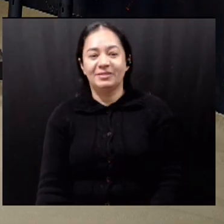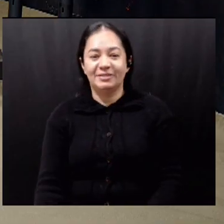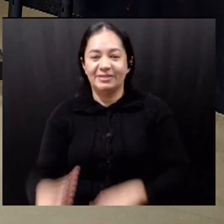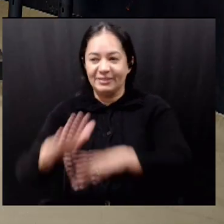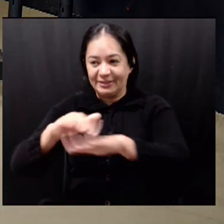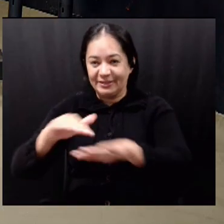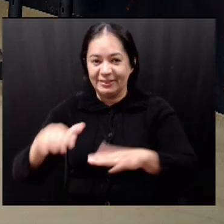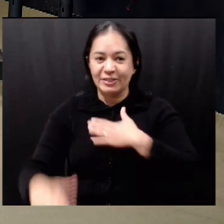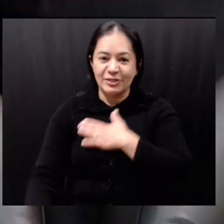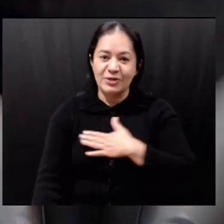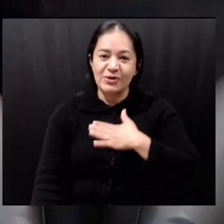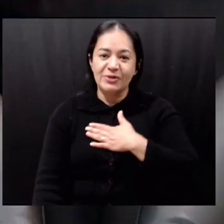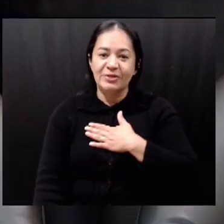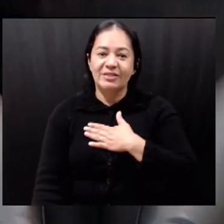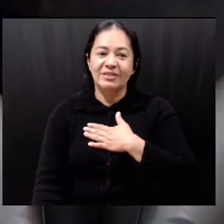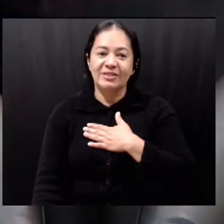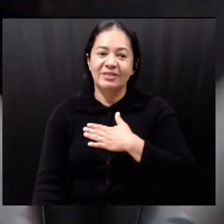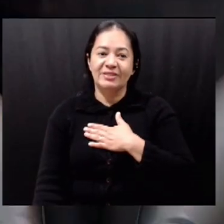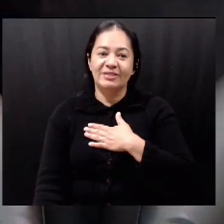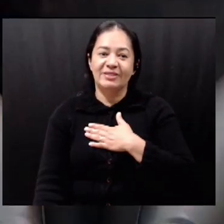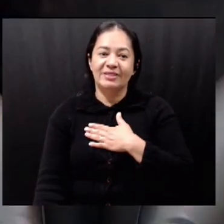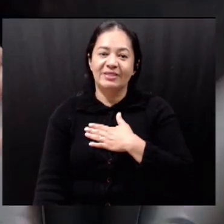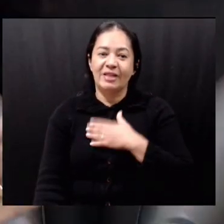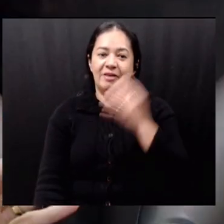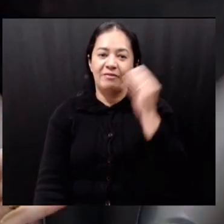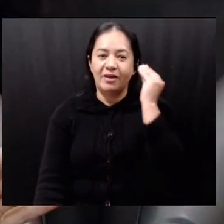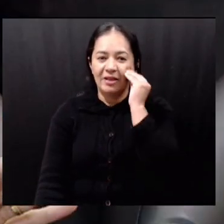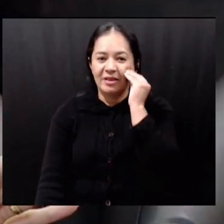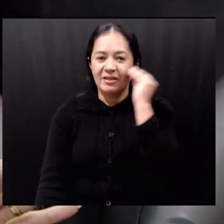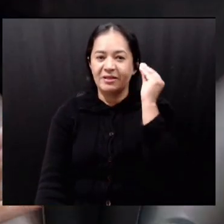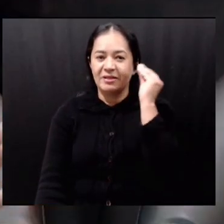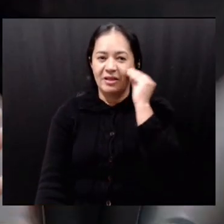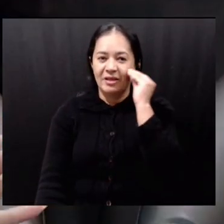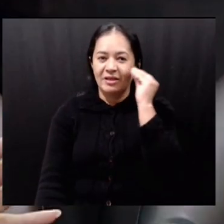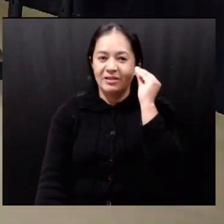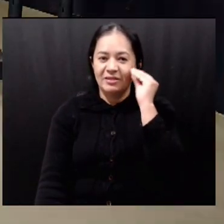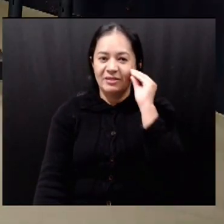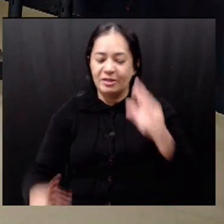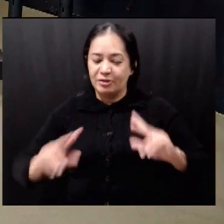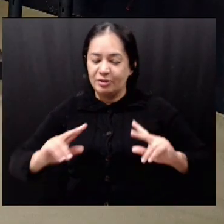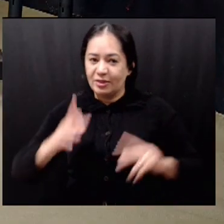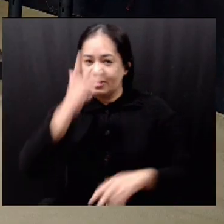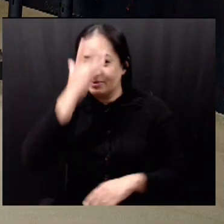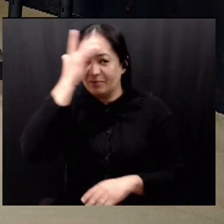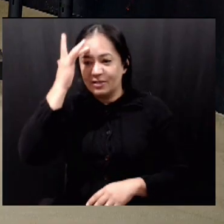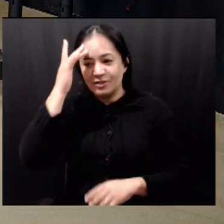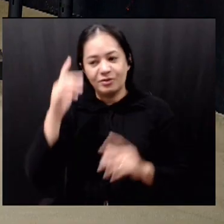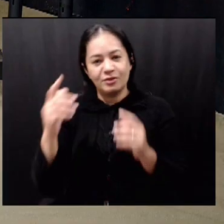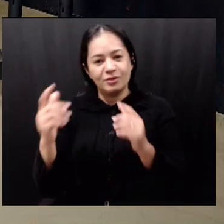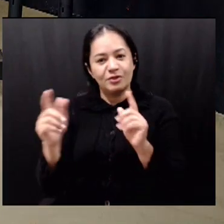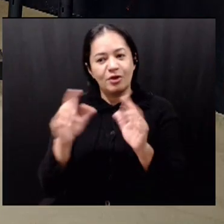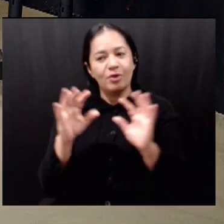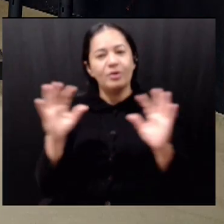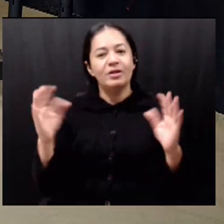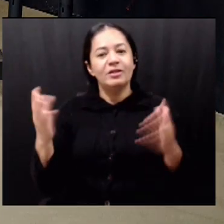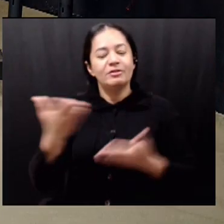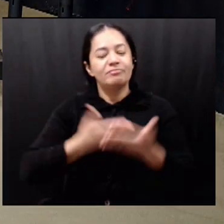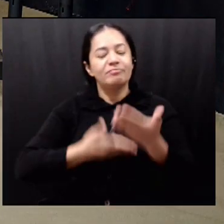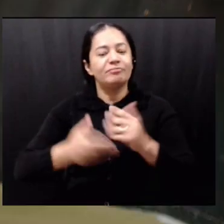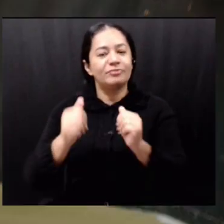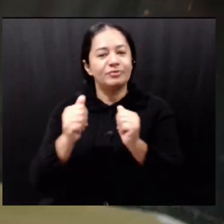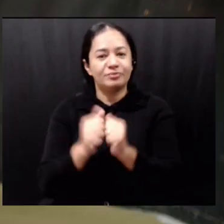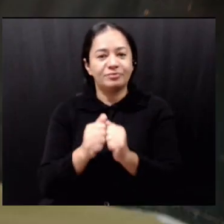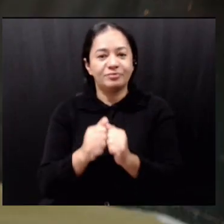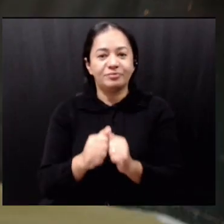que a criança, ela vai testando os seres humanos que estão ao redor dela. Olha aí, gente, isso é importante, isso é tão importante, que a gente, às vezes,